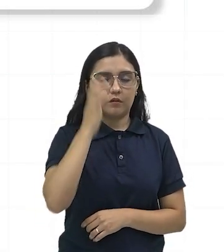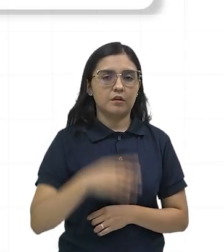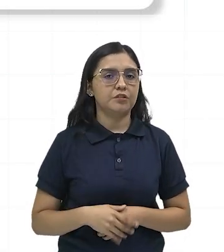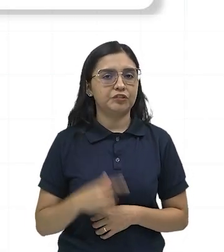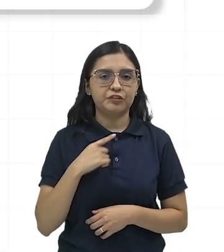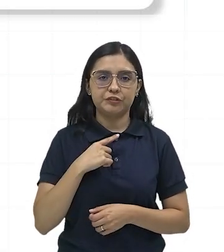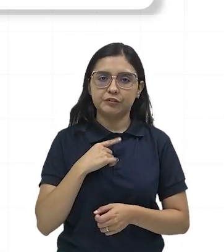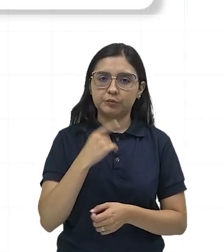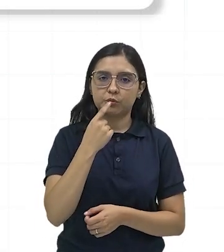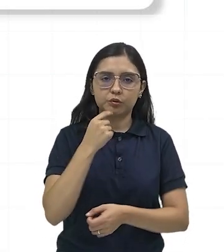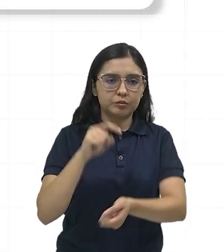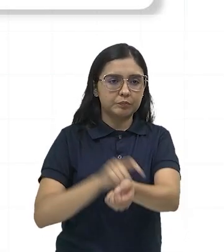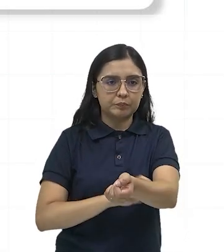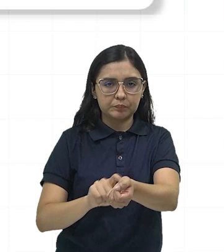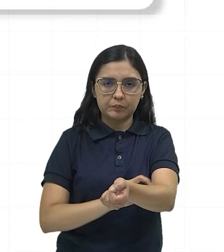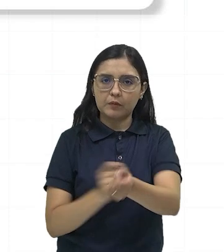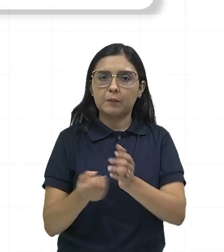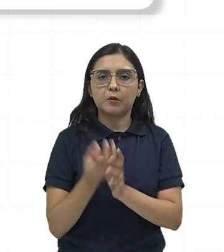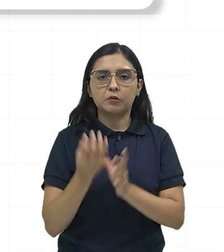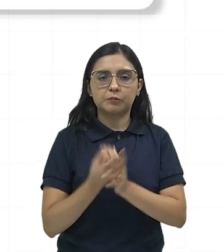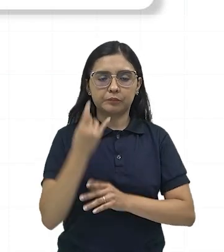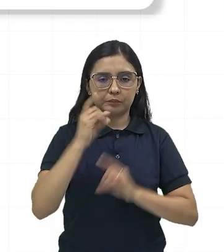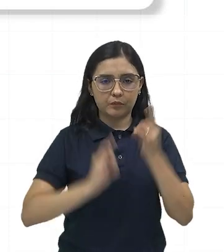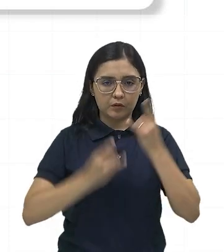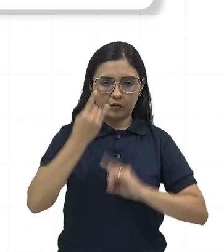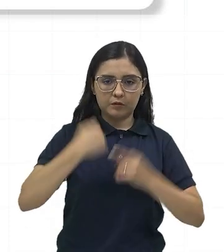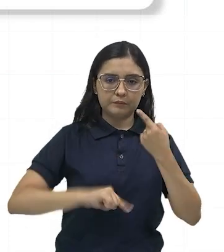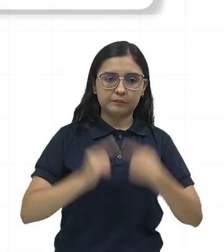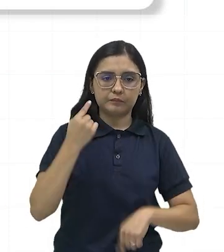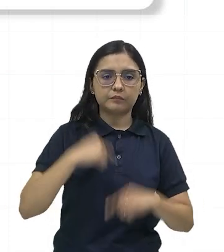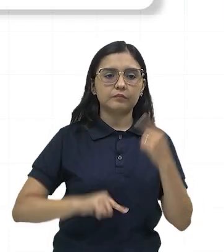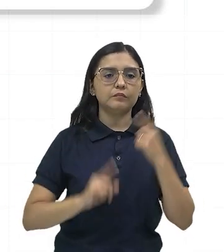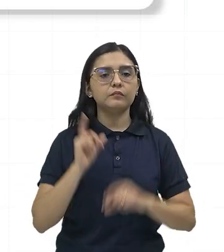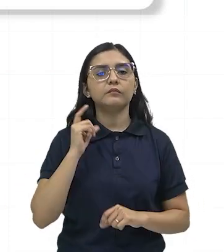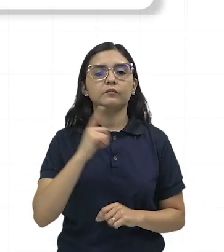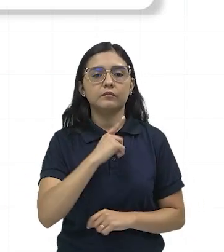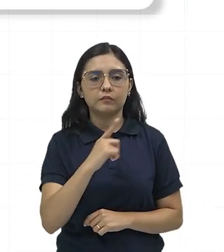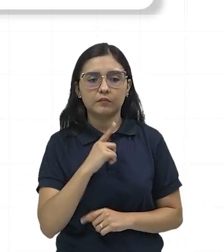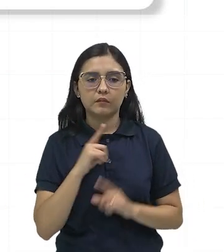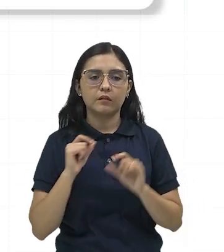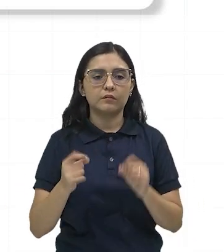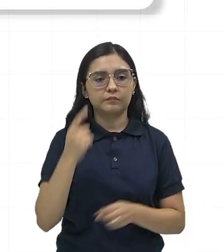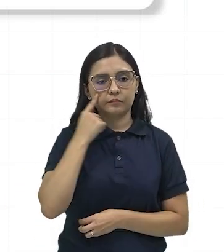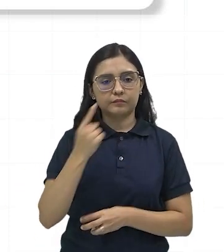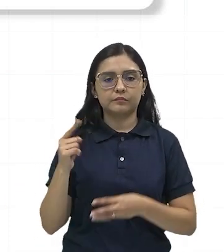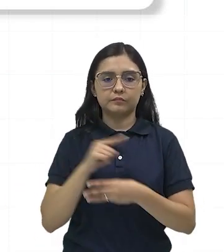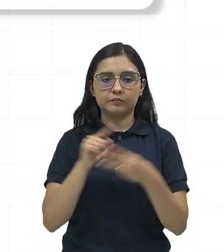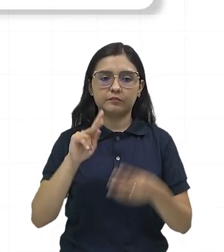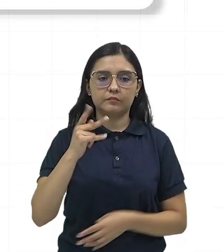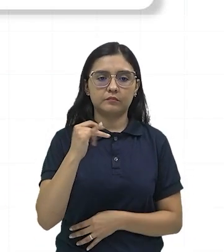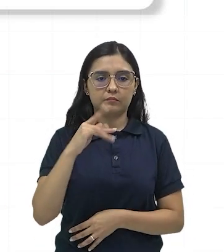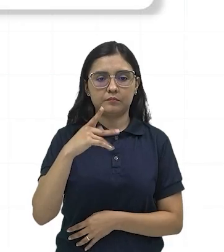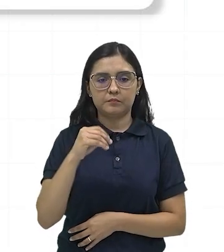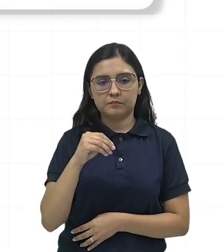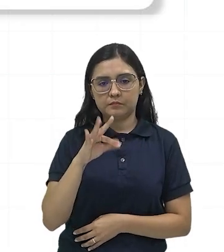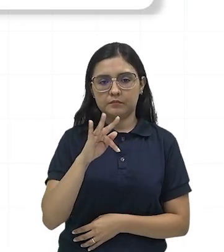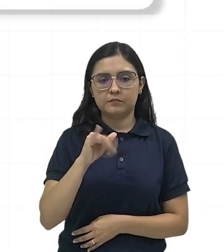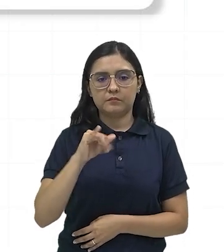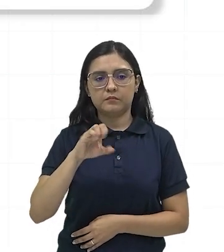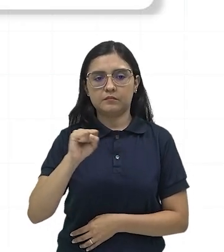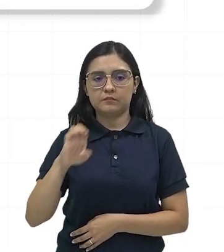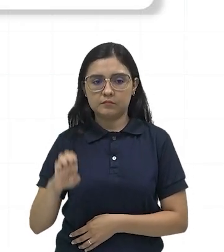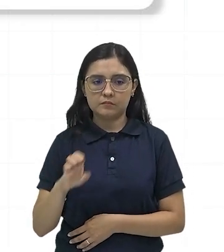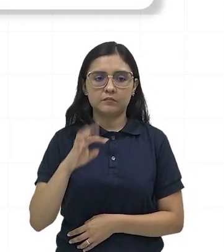para o sangue. Exemplos, nós temos aí hipófise, tireoide, glândulas